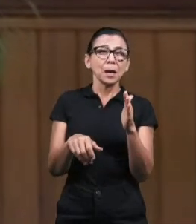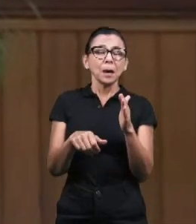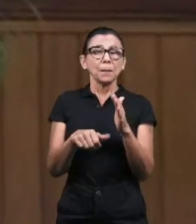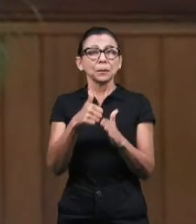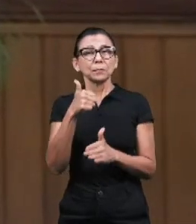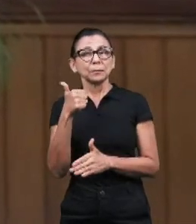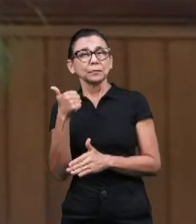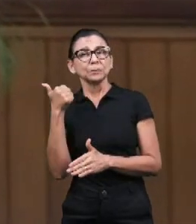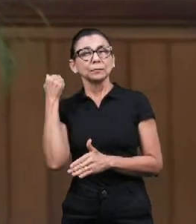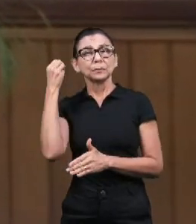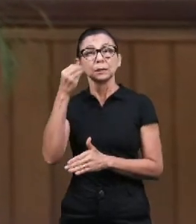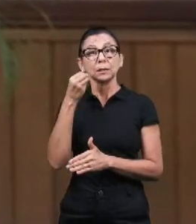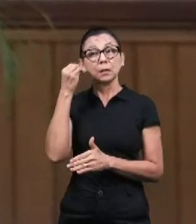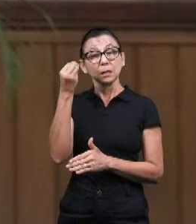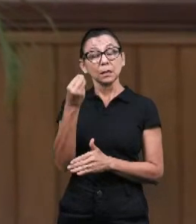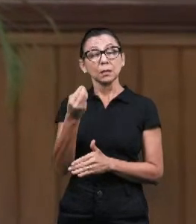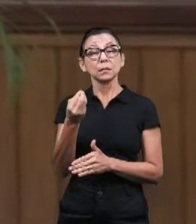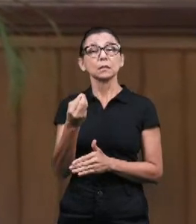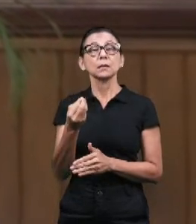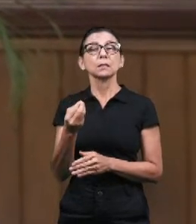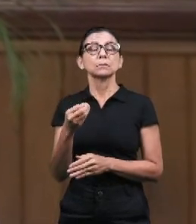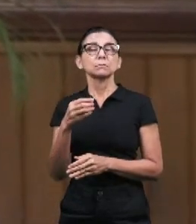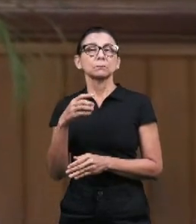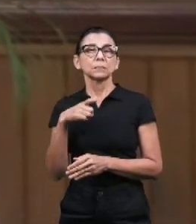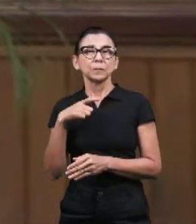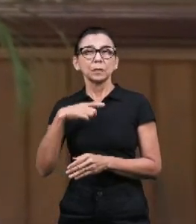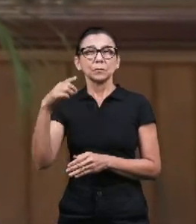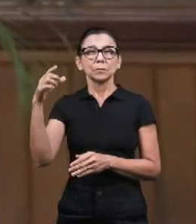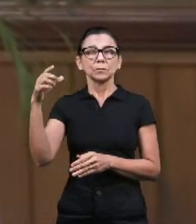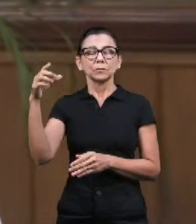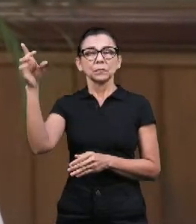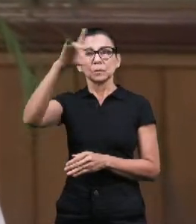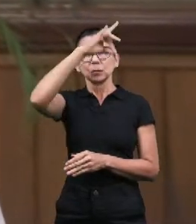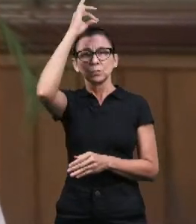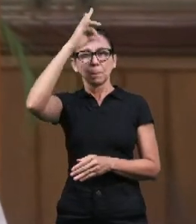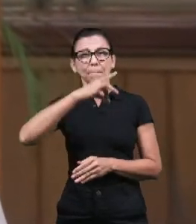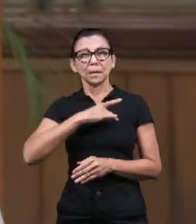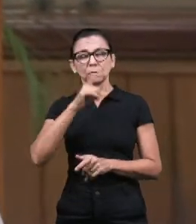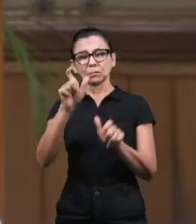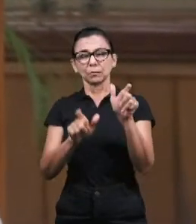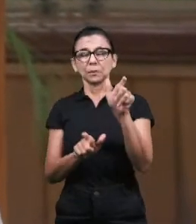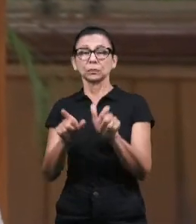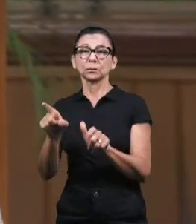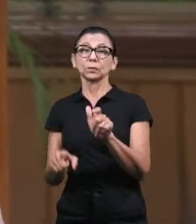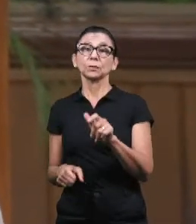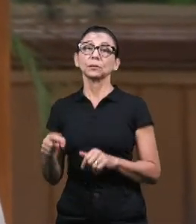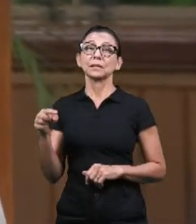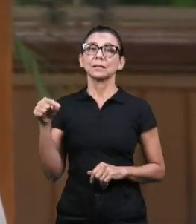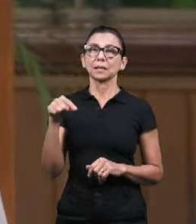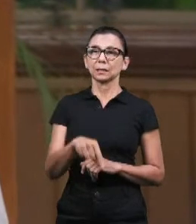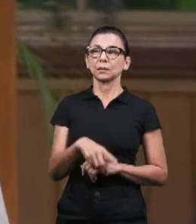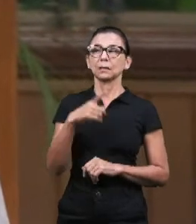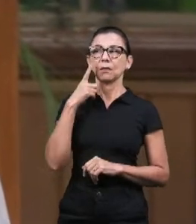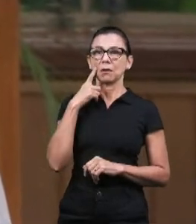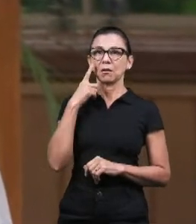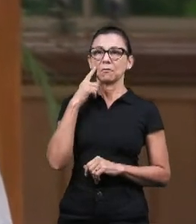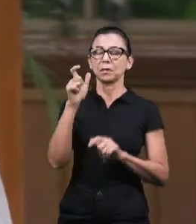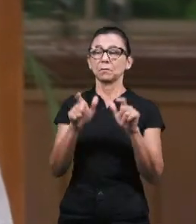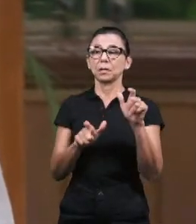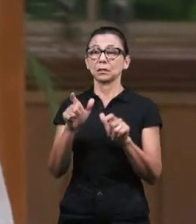Santo aqui, todos nós temos lembranças espirituais muito especiais. Então, eu vi vários irmãos assim, quebrantados,